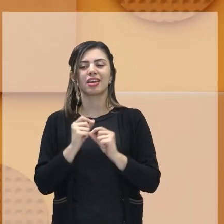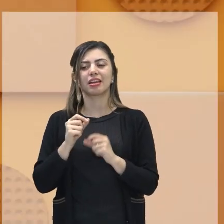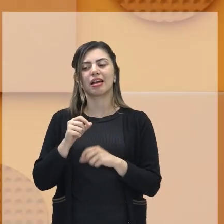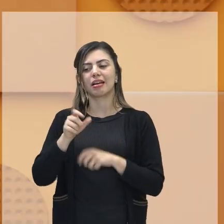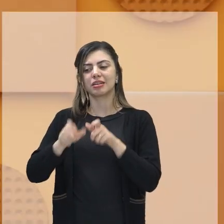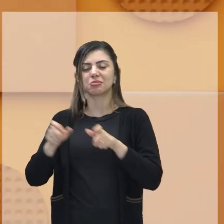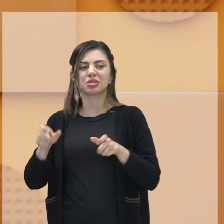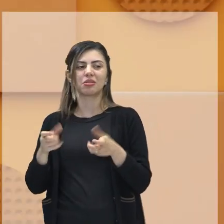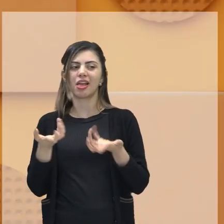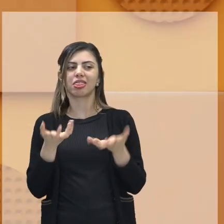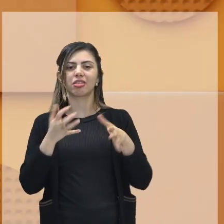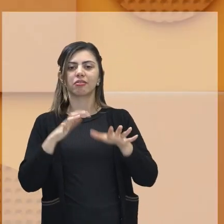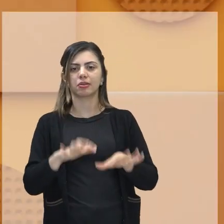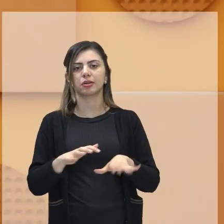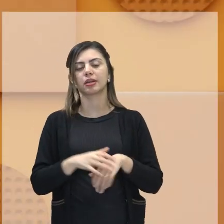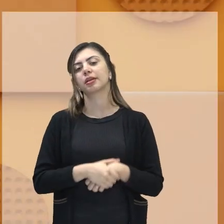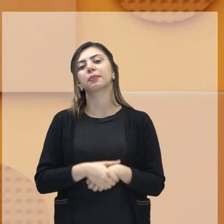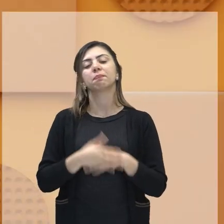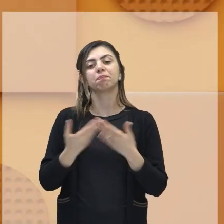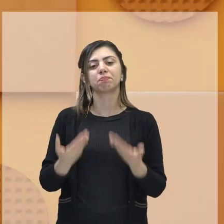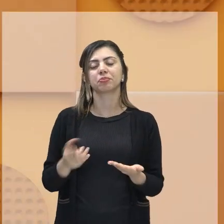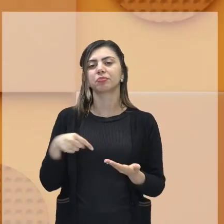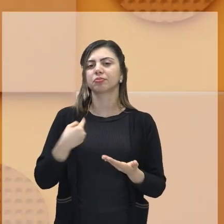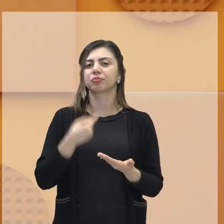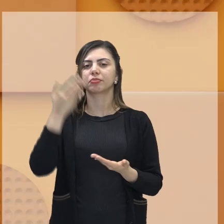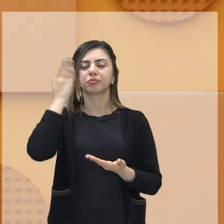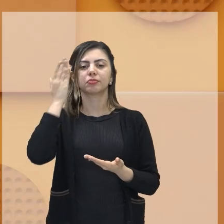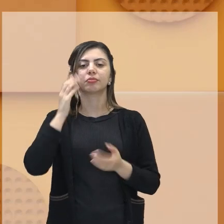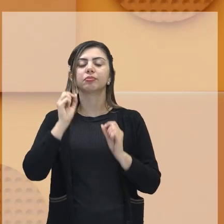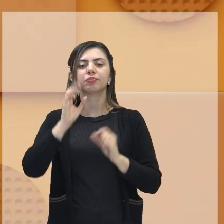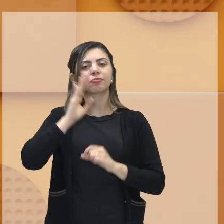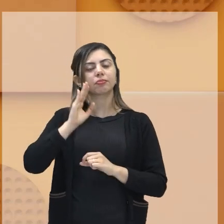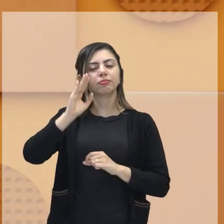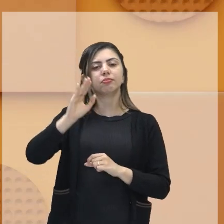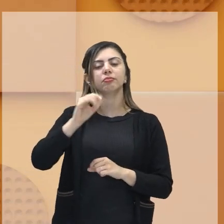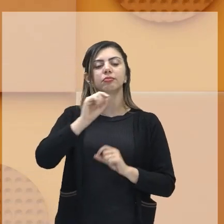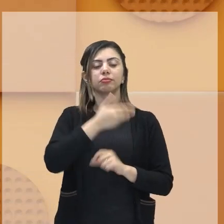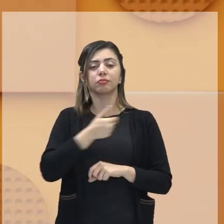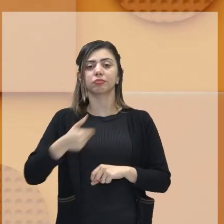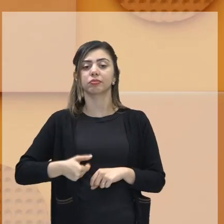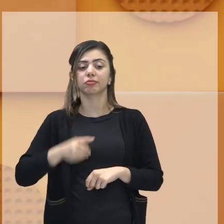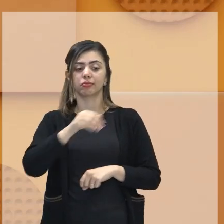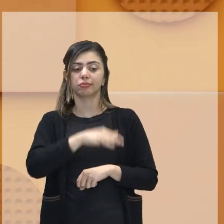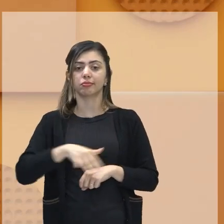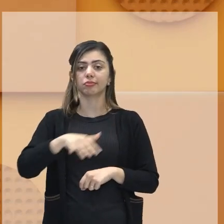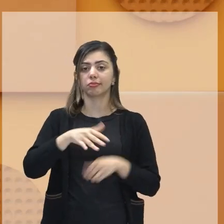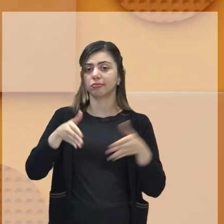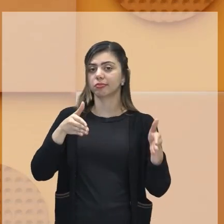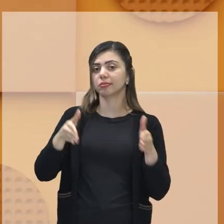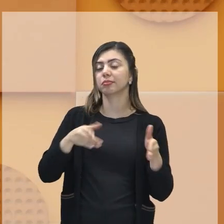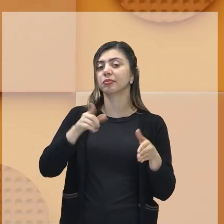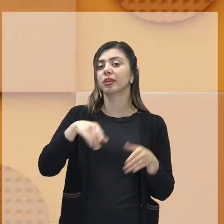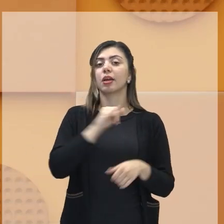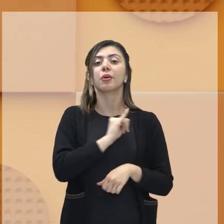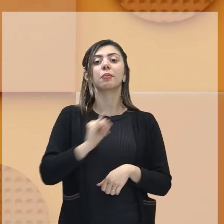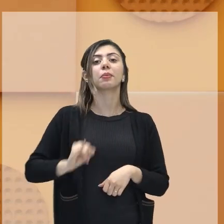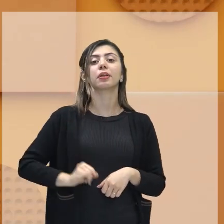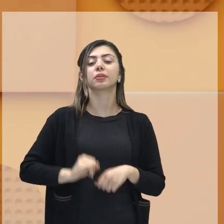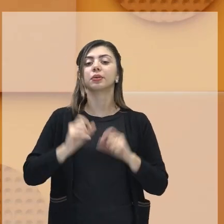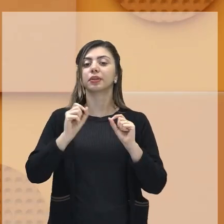essa instabilidade. Claro que nós sabemos que a principal base de governança nesse momento de manutenção do poder do imperador vão ser